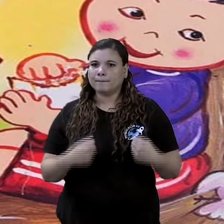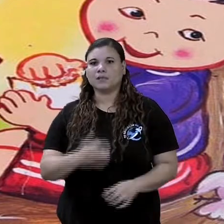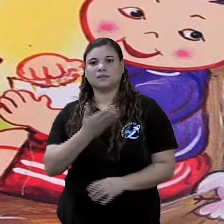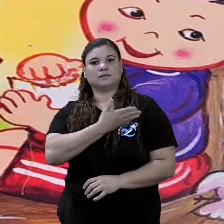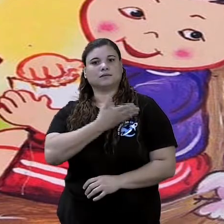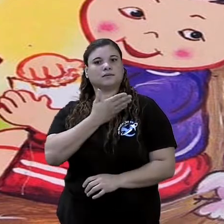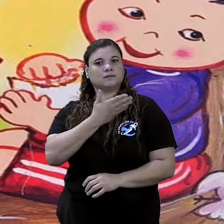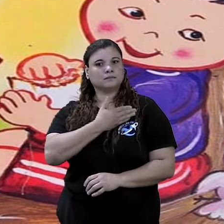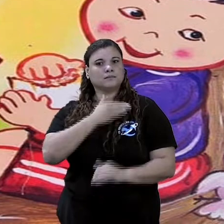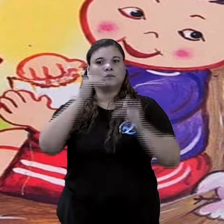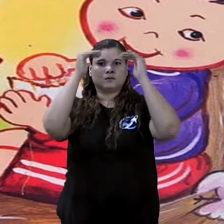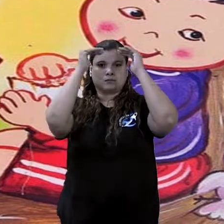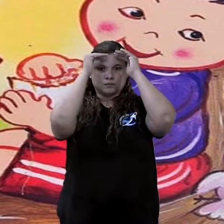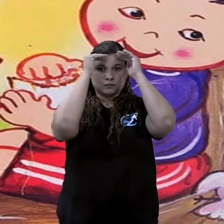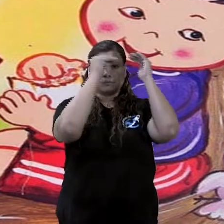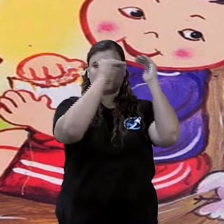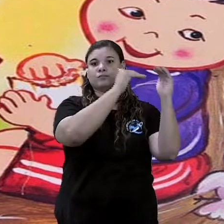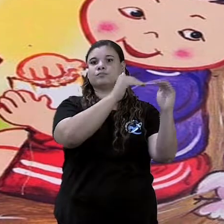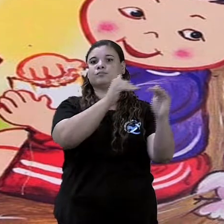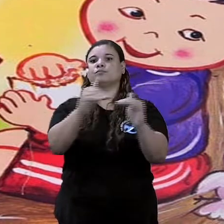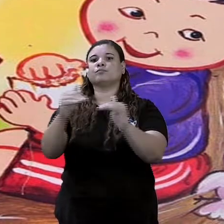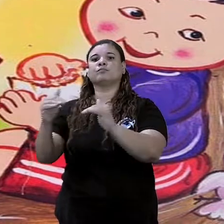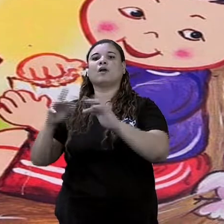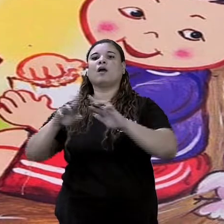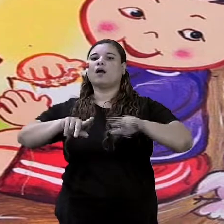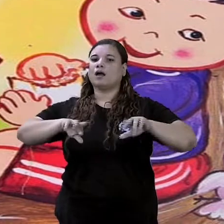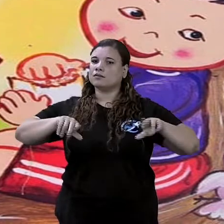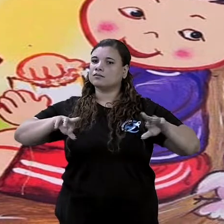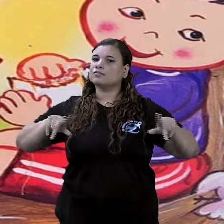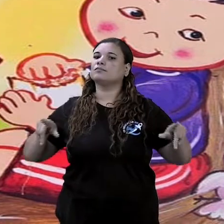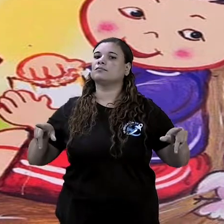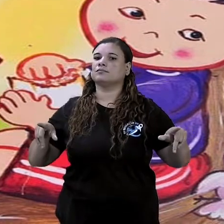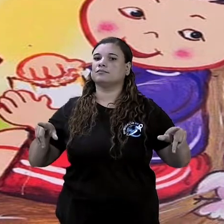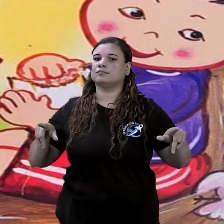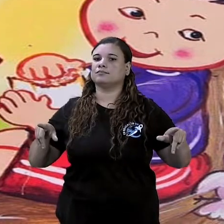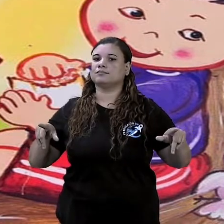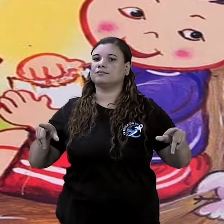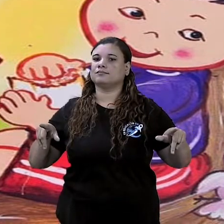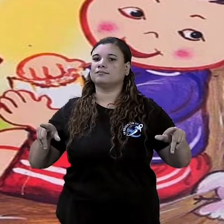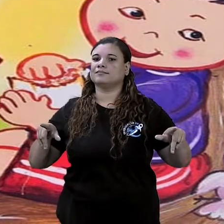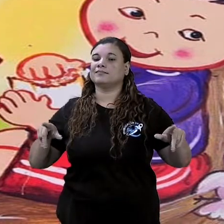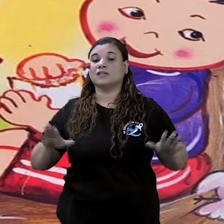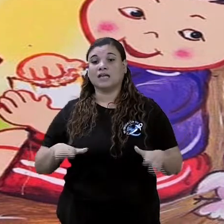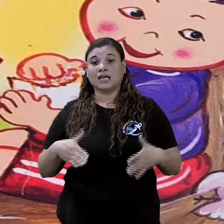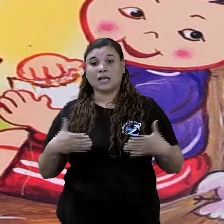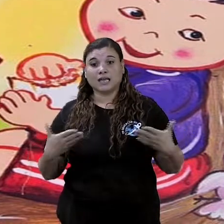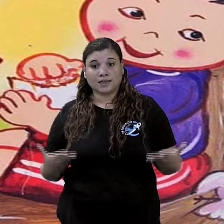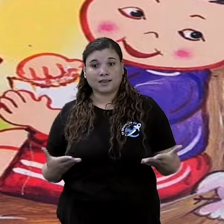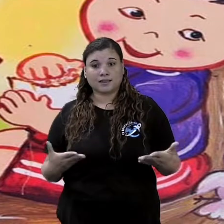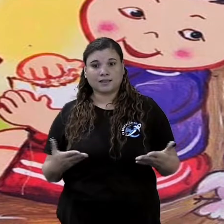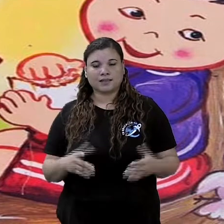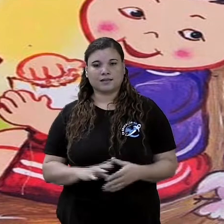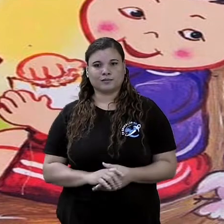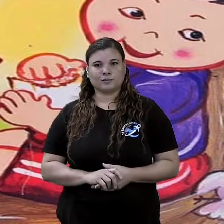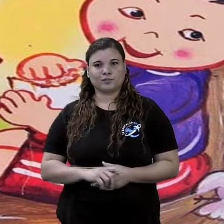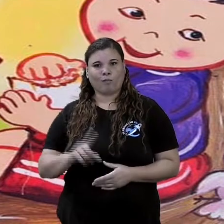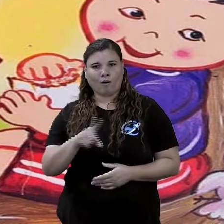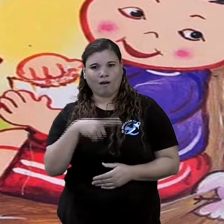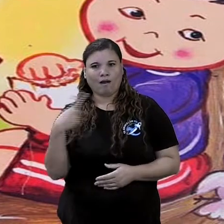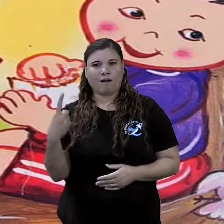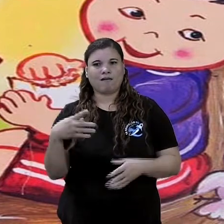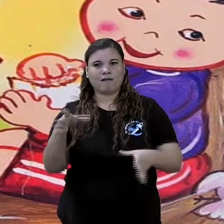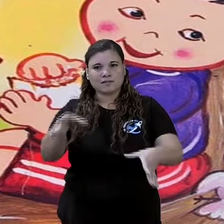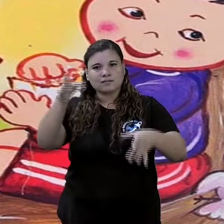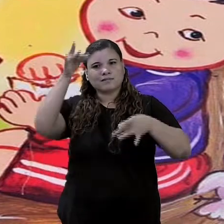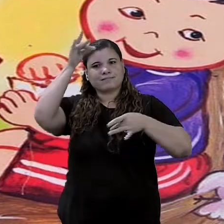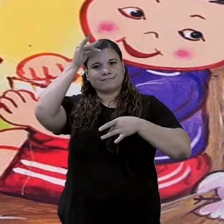e ao respeito e aceitação da diversidade, não é isso mesmo? Para a gente reforçar esta nossa temática, vamos